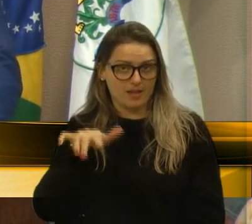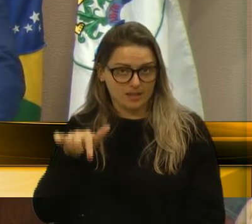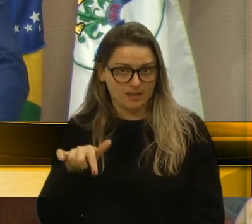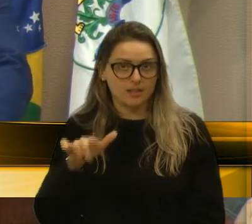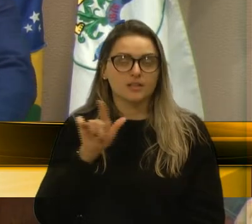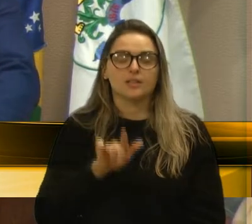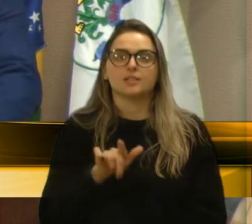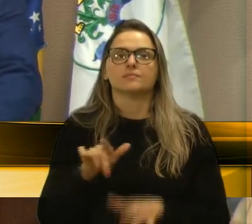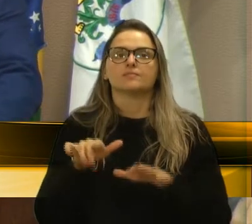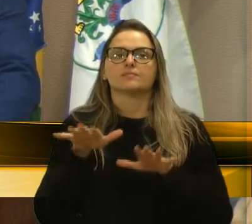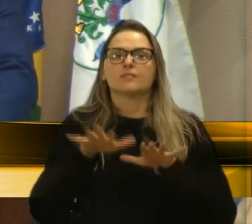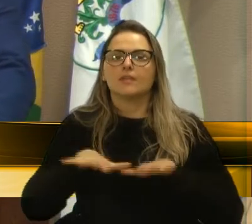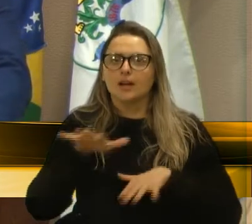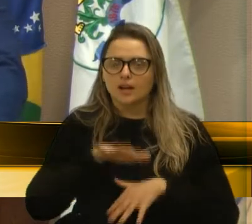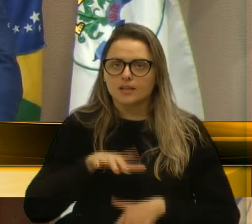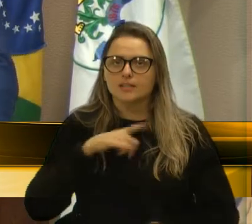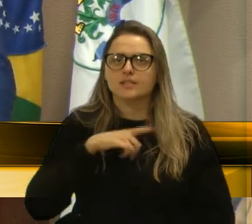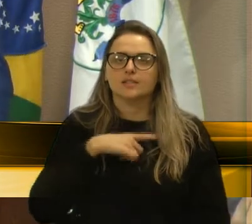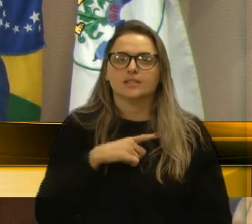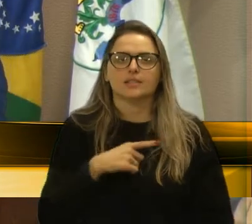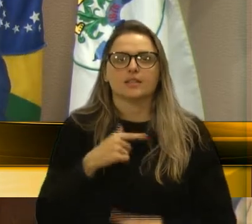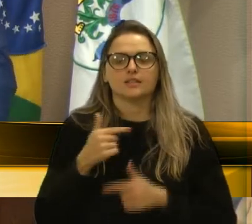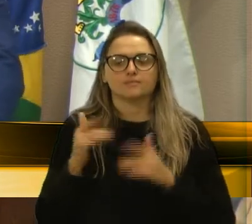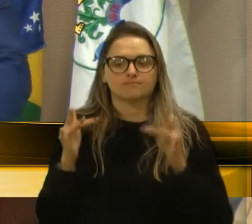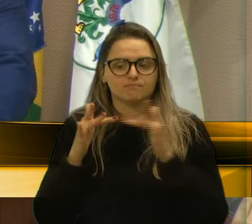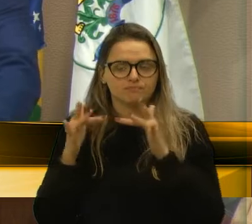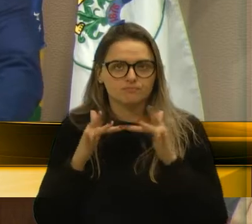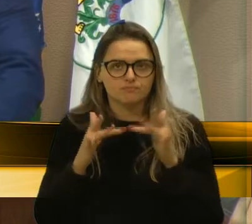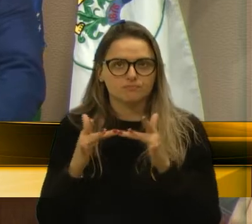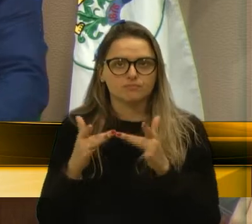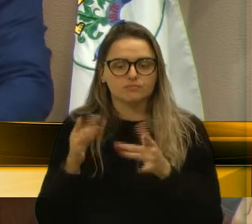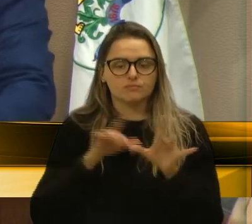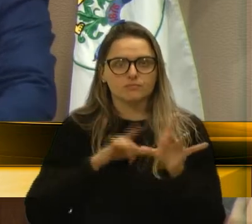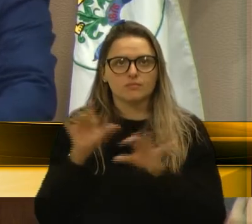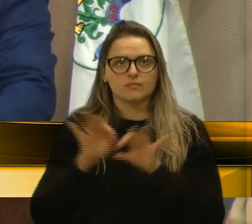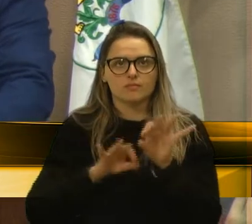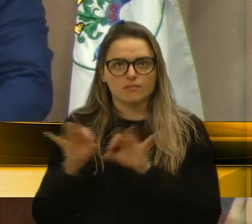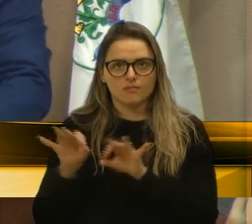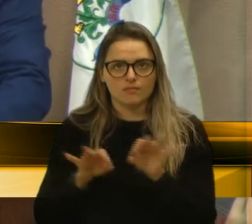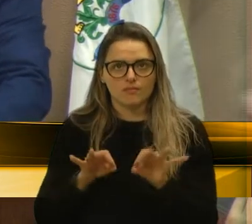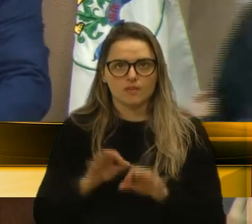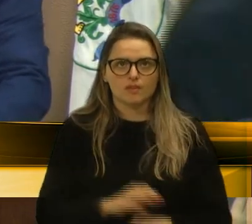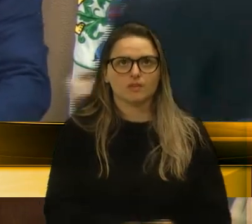setor que comunga e trabalha de forma organizada. Pode passar.